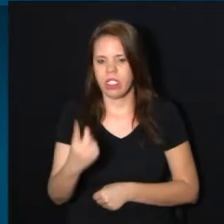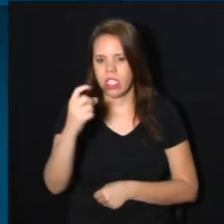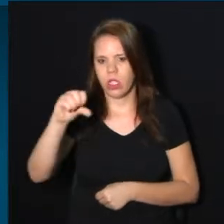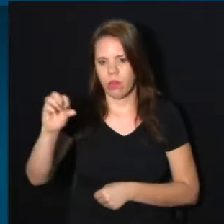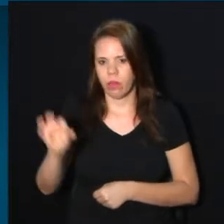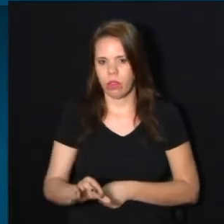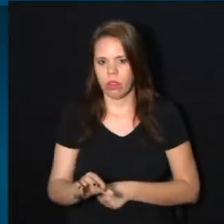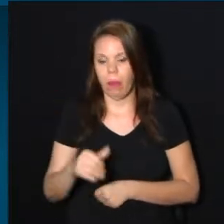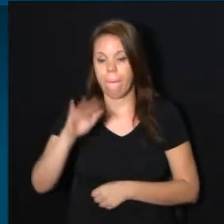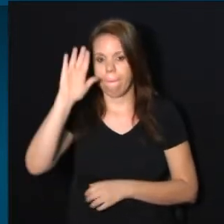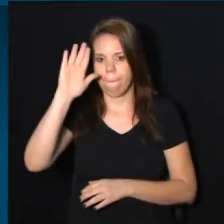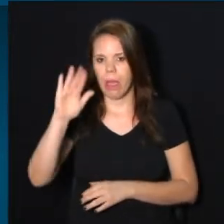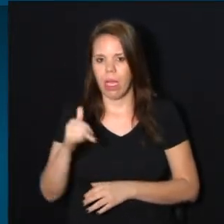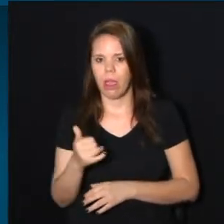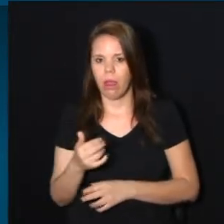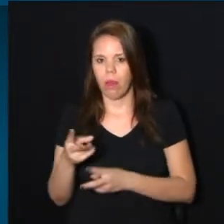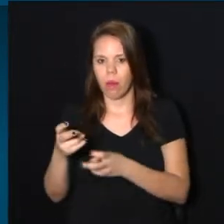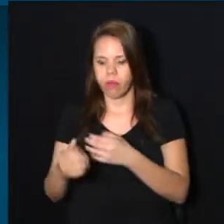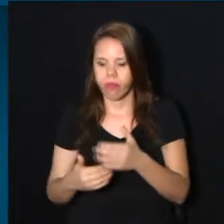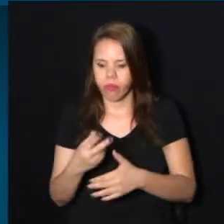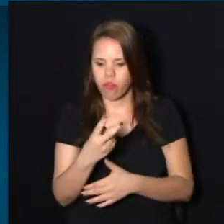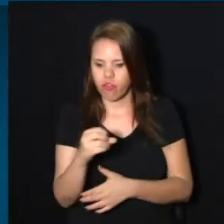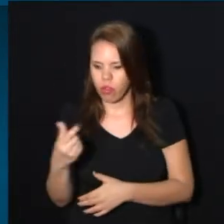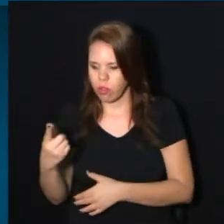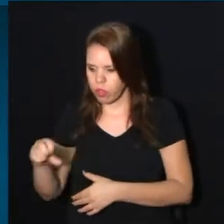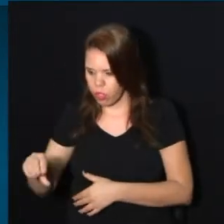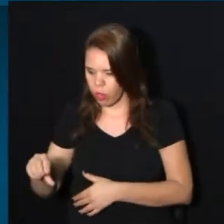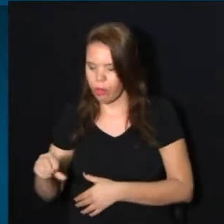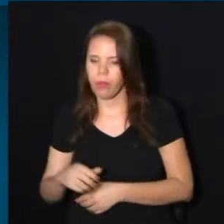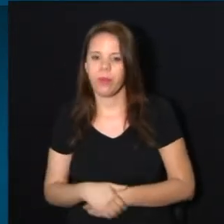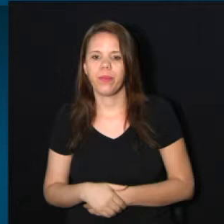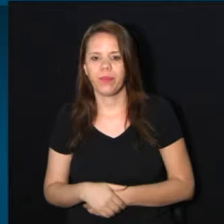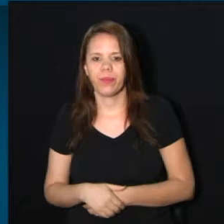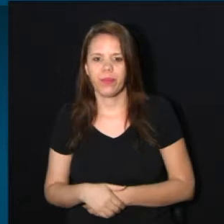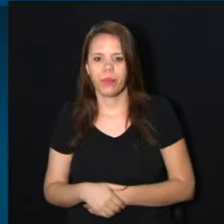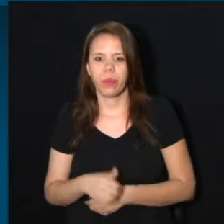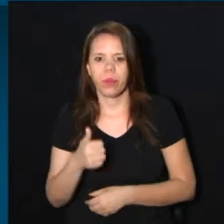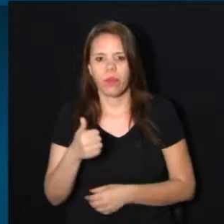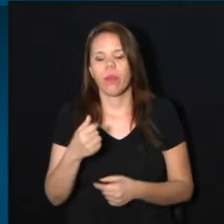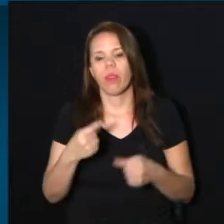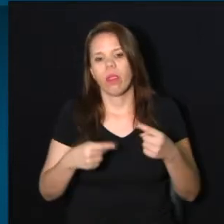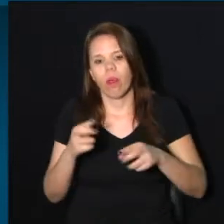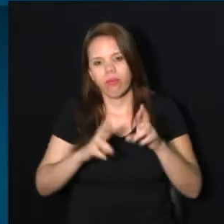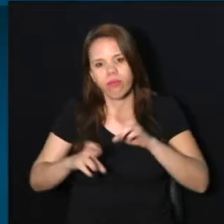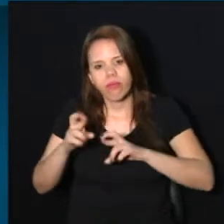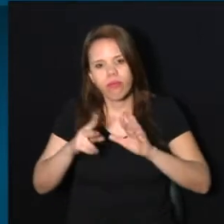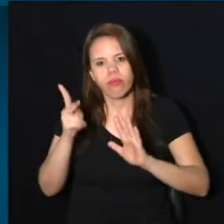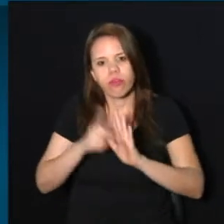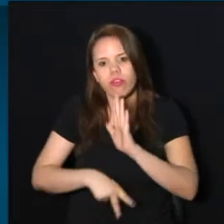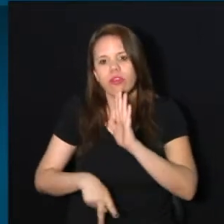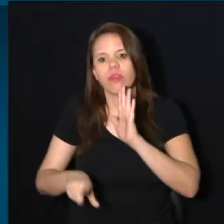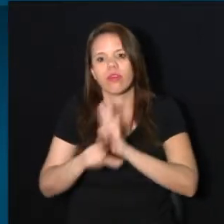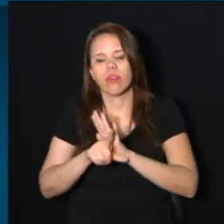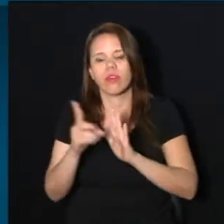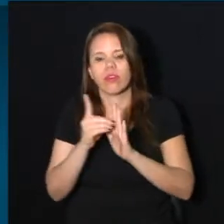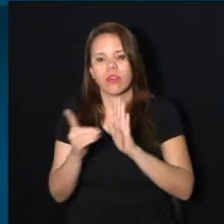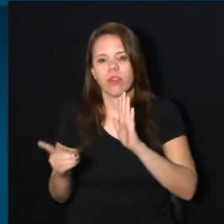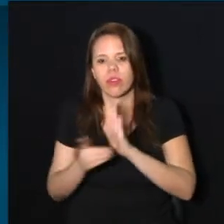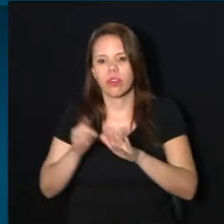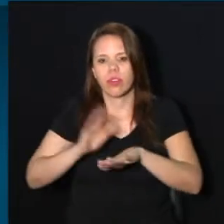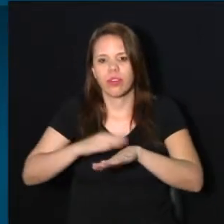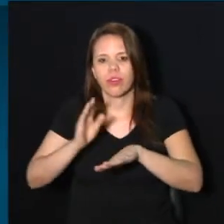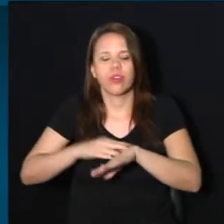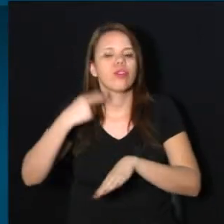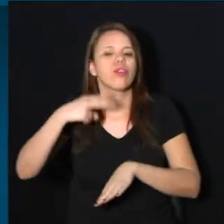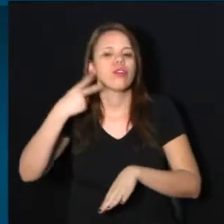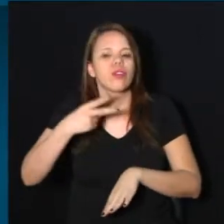7,19% maior que o previsto para o ano de 2019. Em turno único será analisado o projeto de decreto legislativo de autoria do